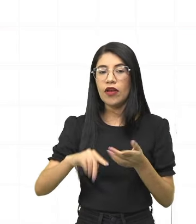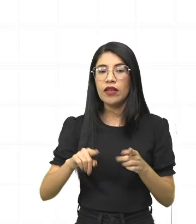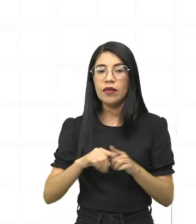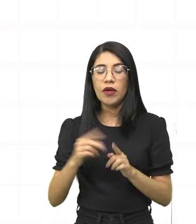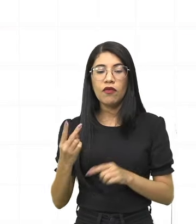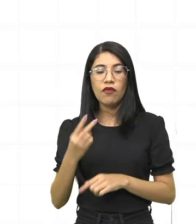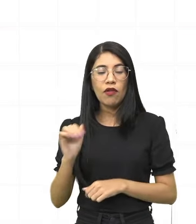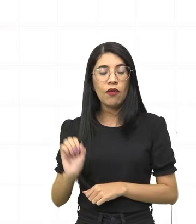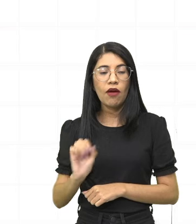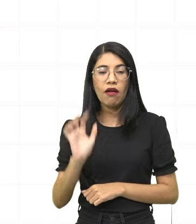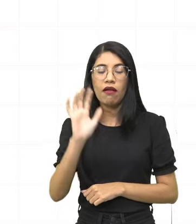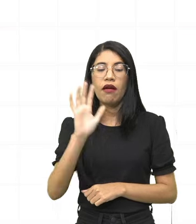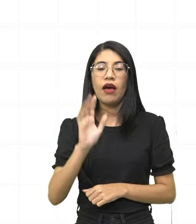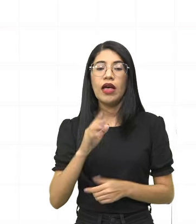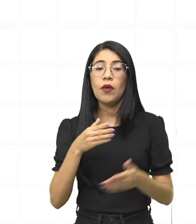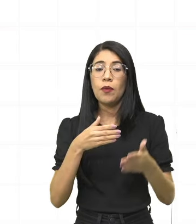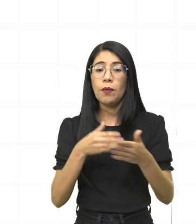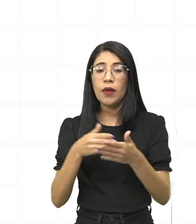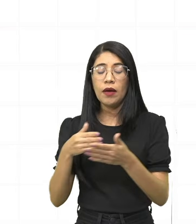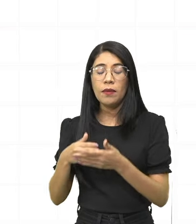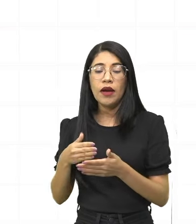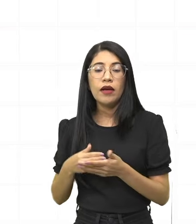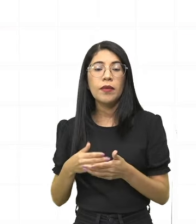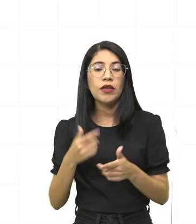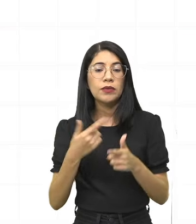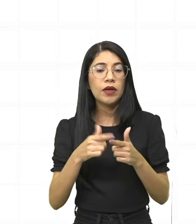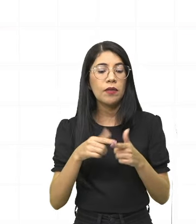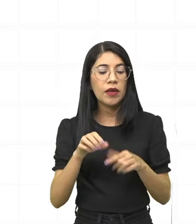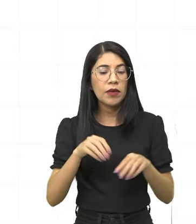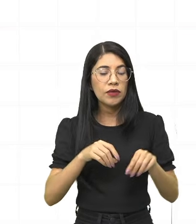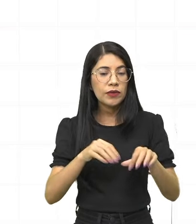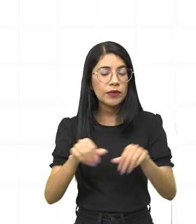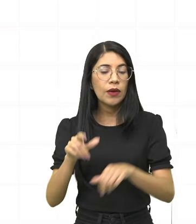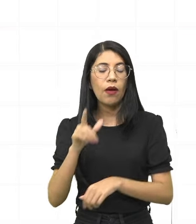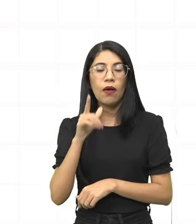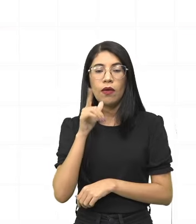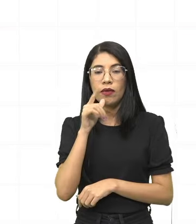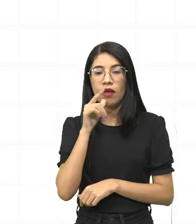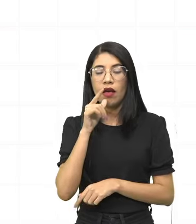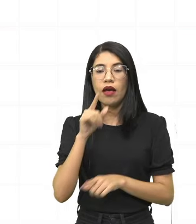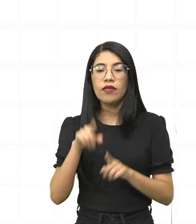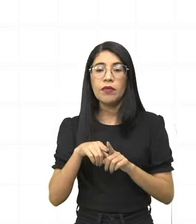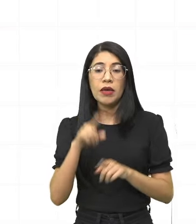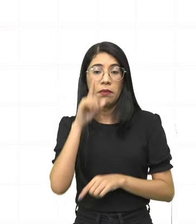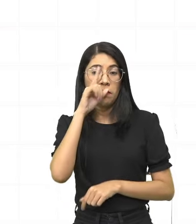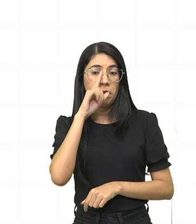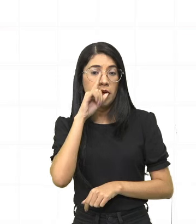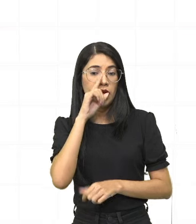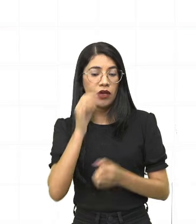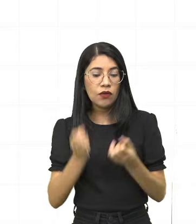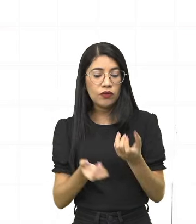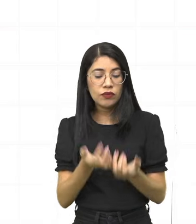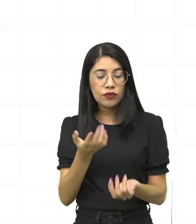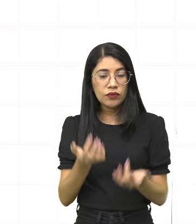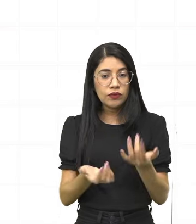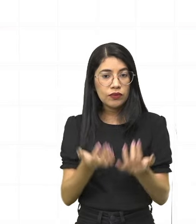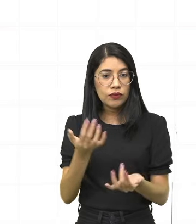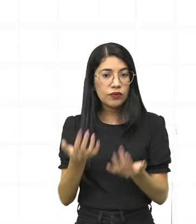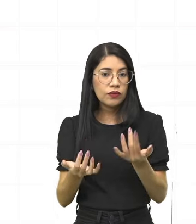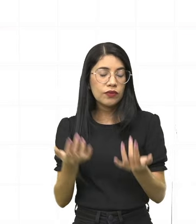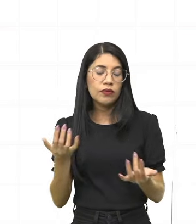O impacto também que vai ser ocasionado ali no solo, na água, risco de incêndios, também são algumas das